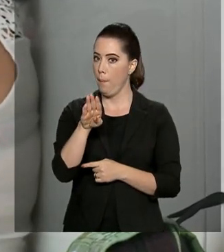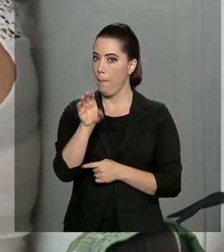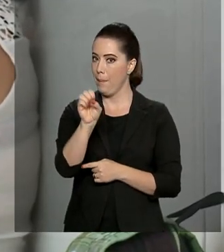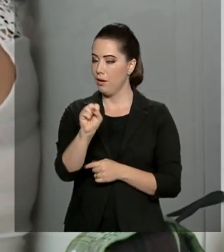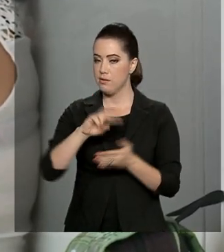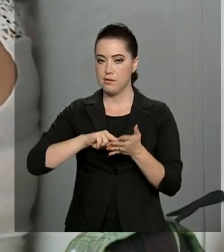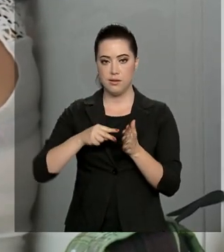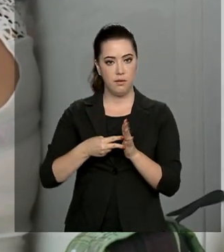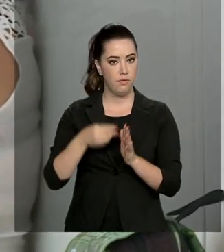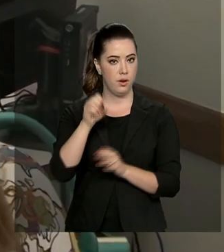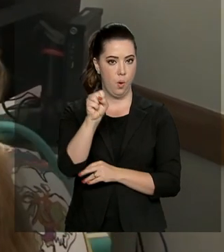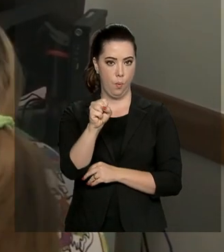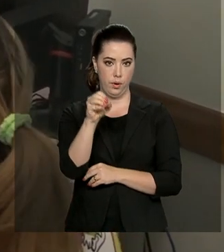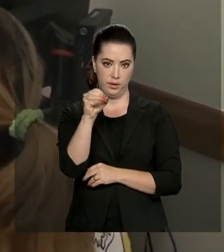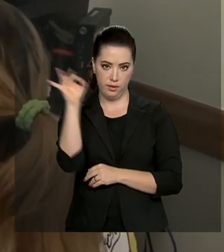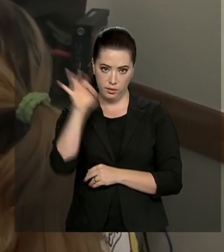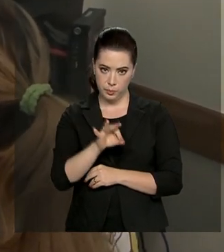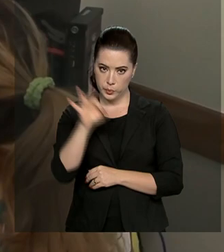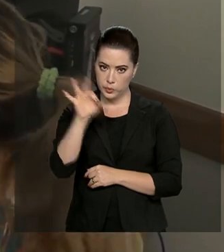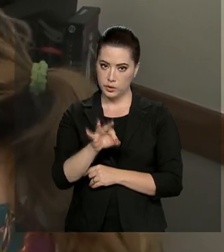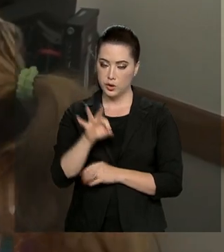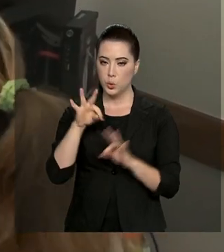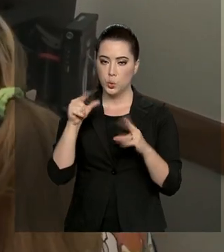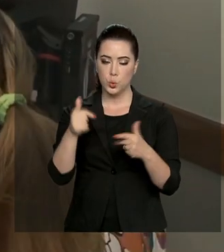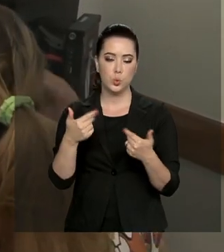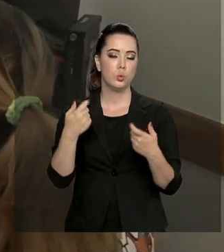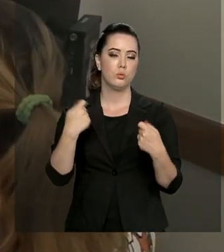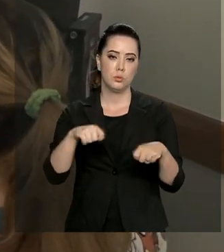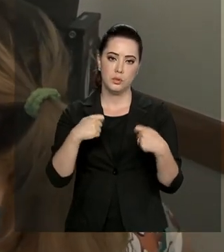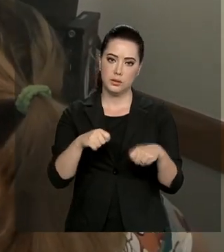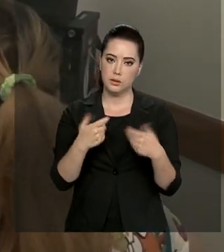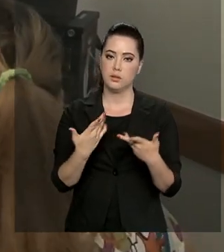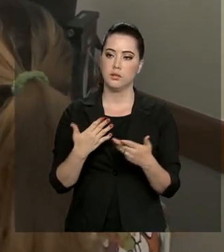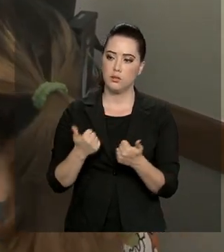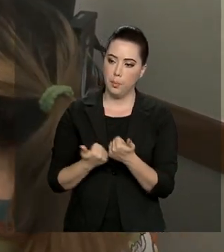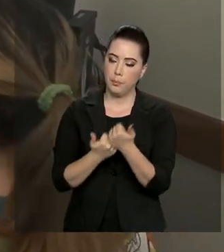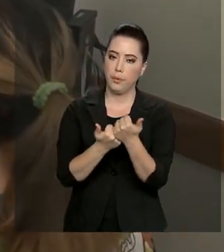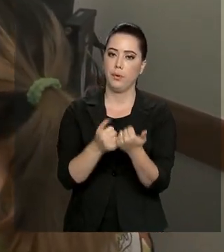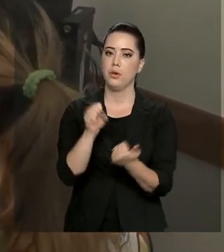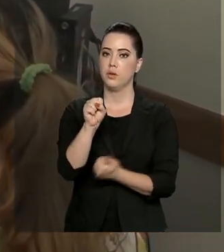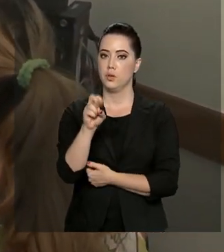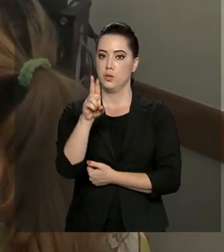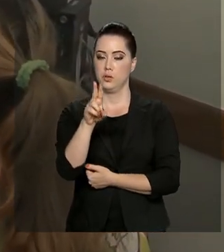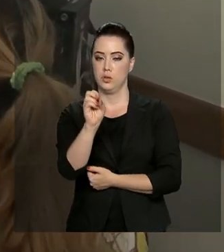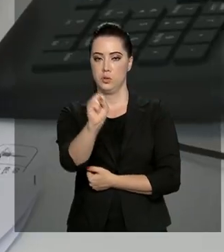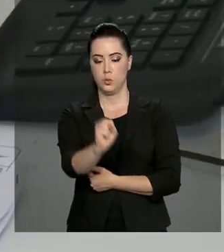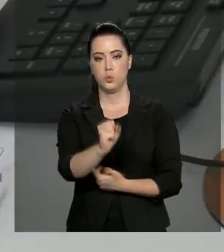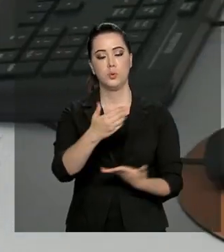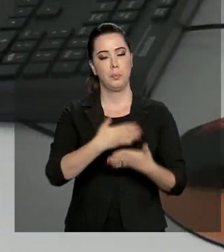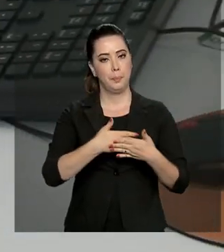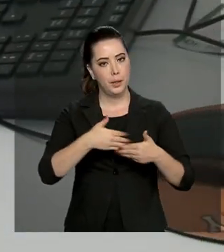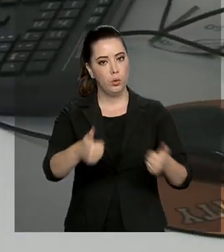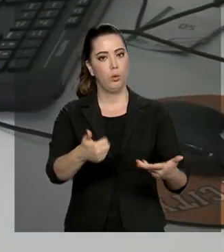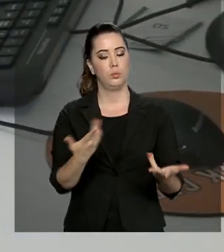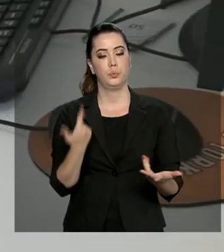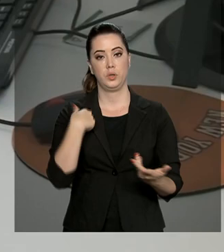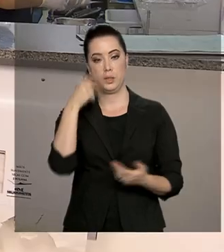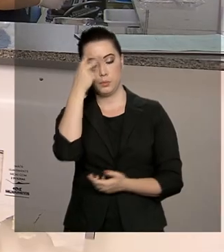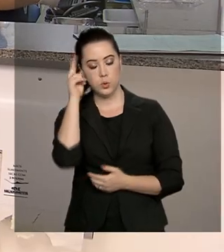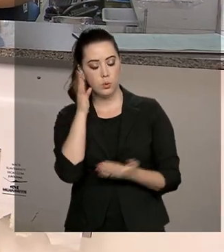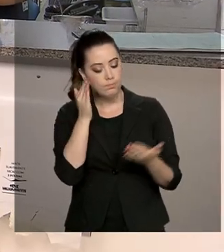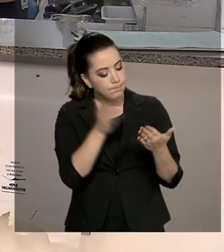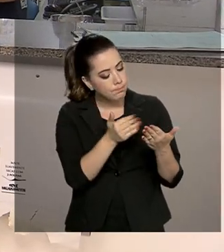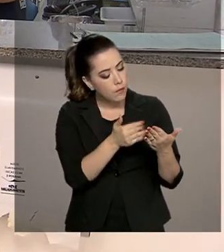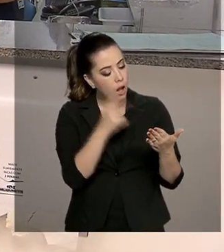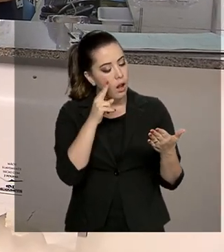% dos casos e ajuda a desafogar o SUS. A cartilha vai auxiliar o cidadão a fiscalizar os serviços